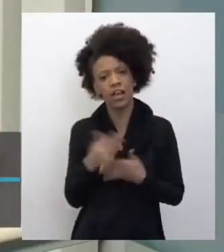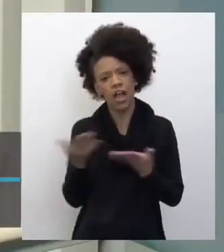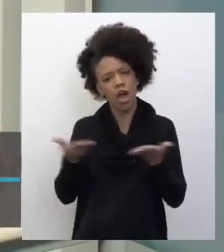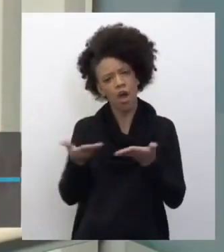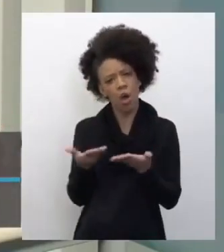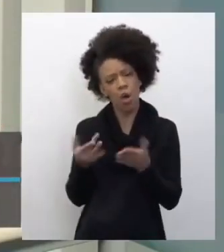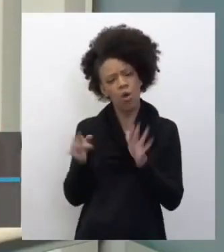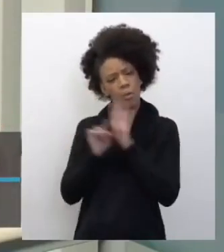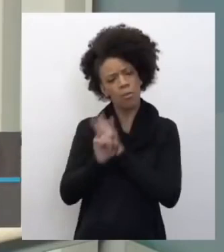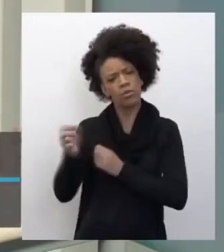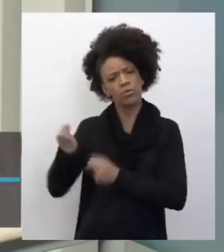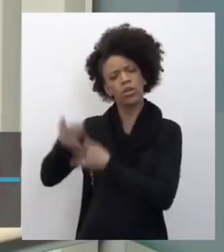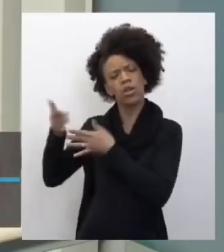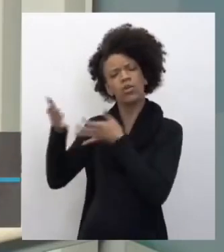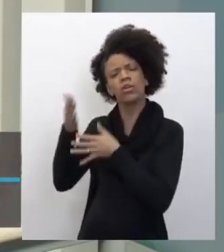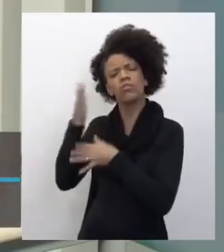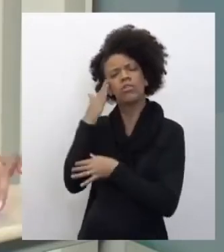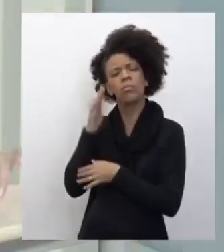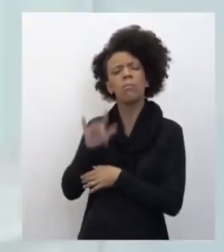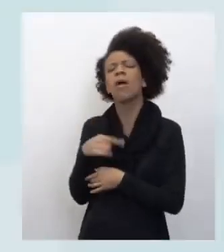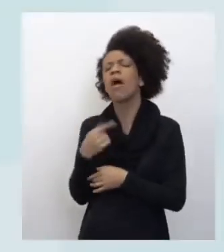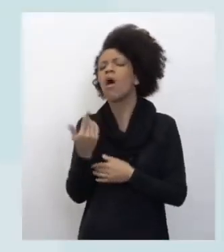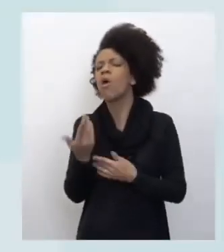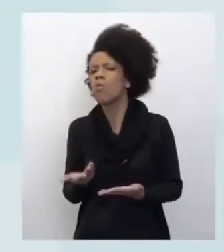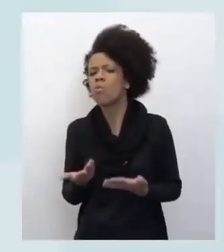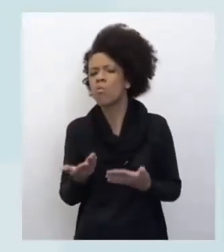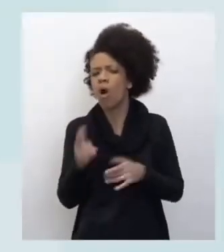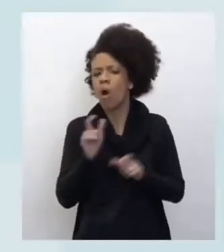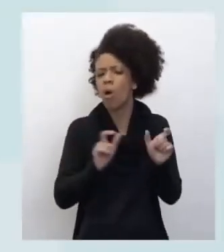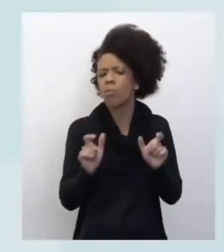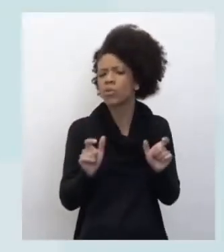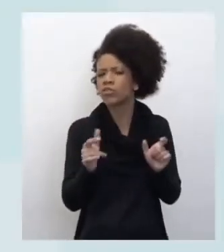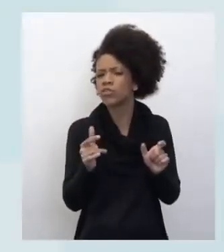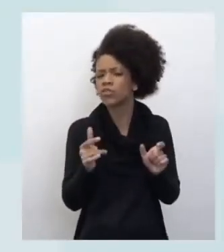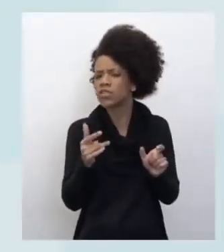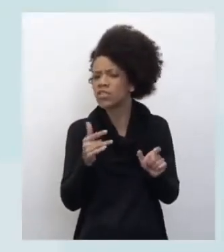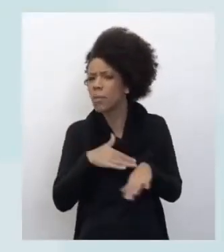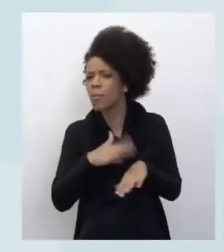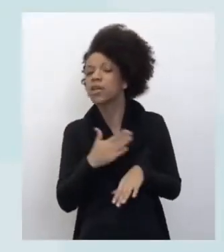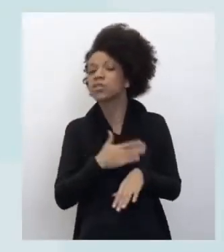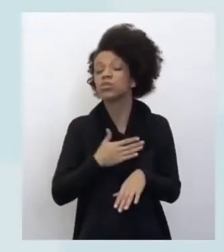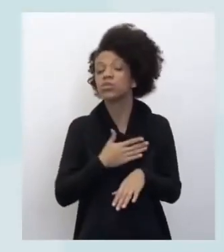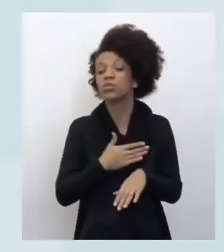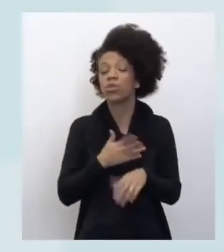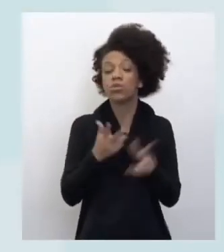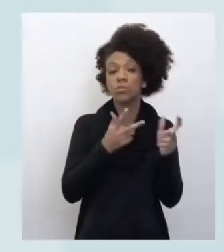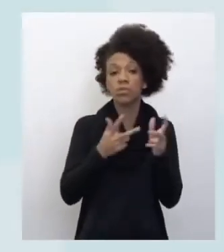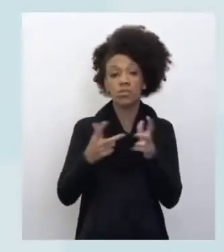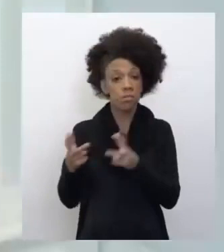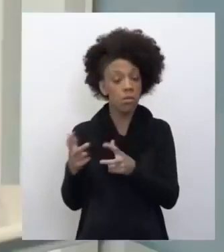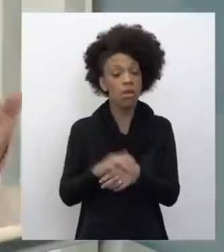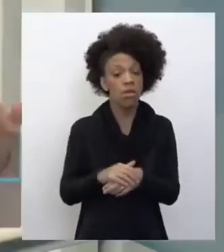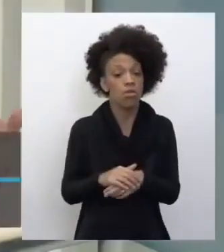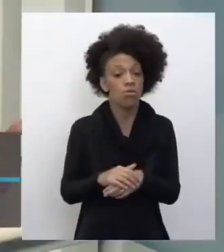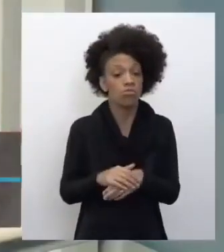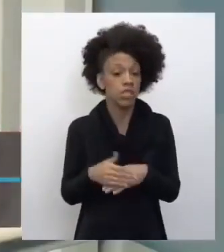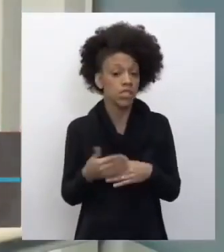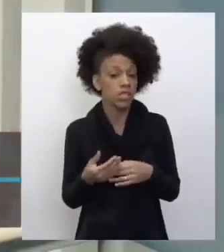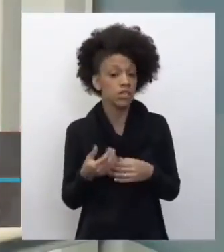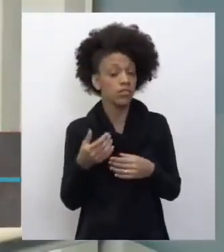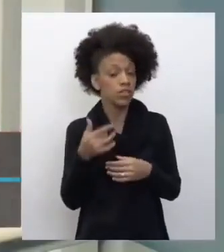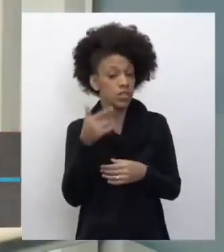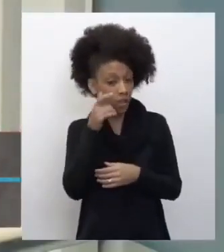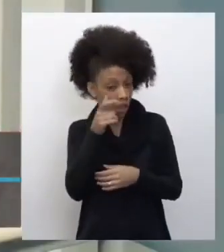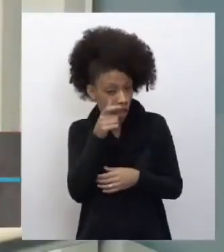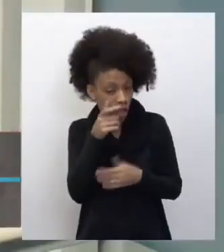pelo chat. Eu quero saber qual personagem da Comédia dell'Arte você mais gostou, você mais se identificou, você gostaria de